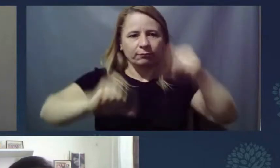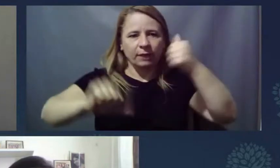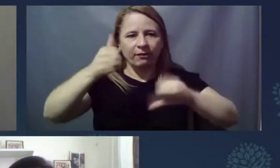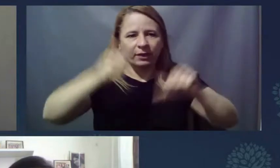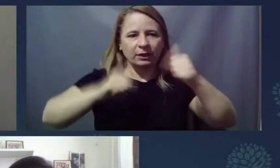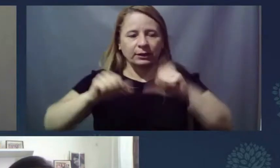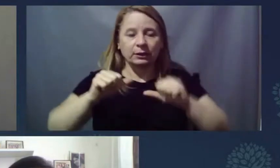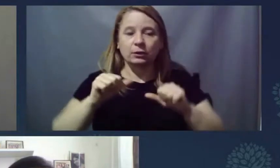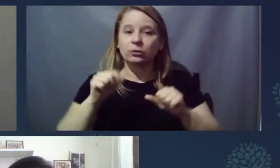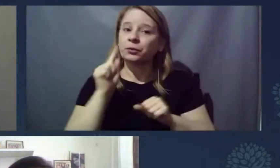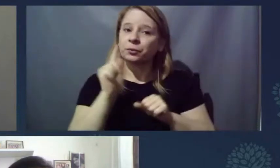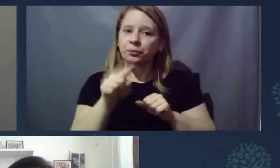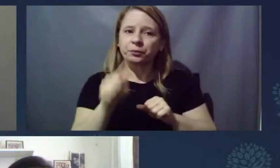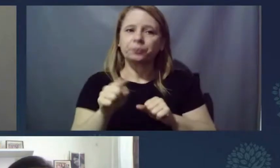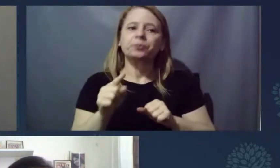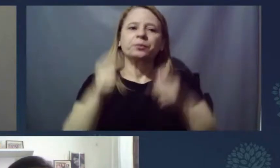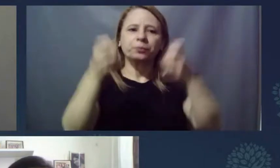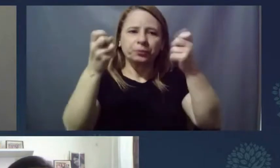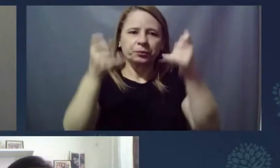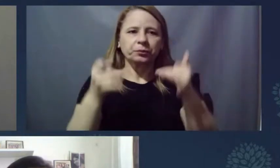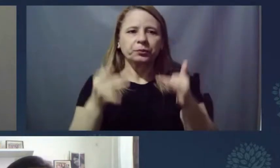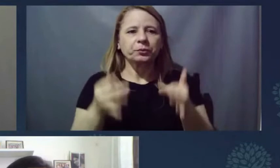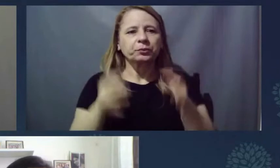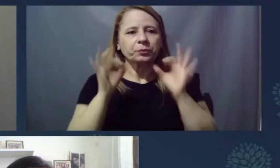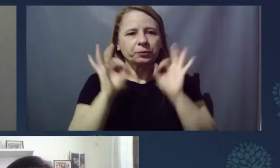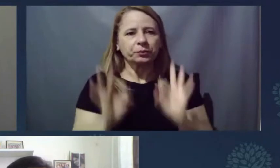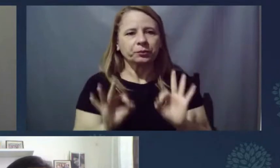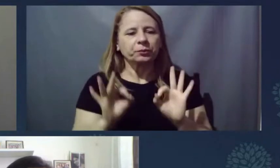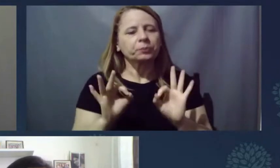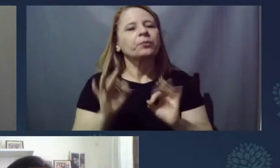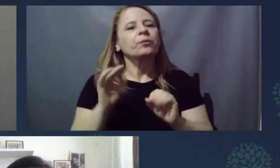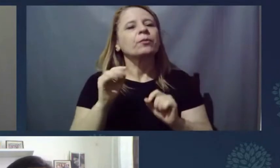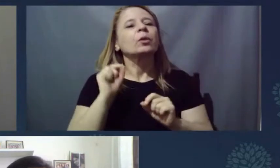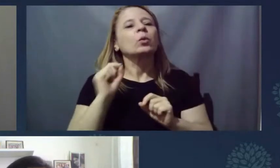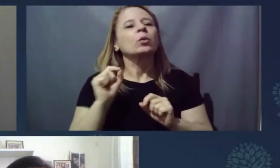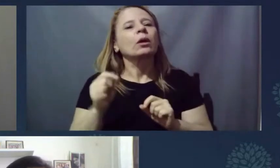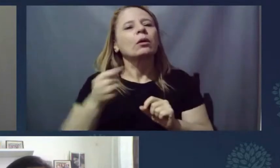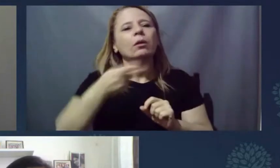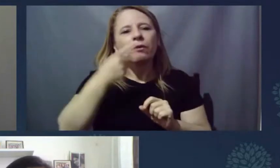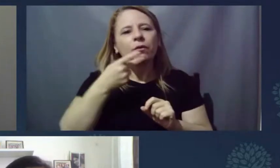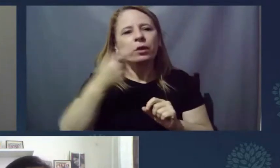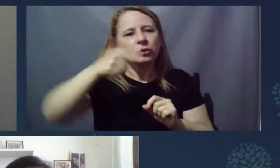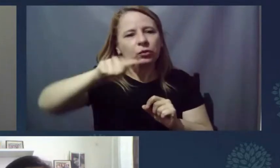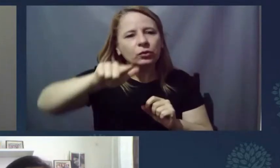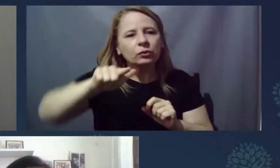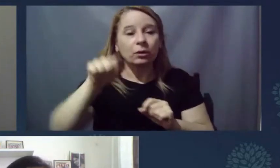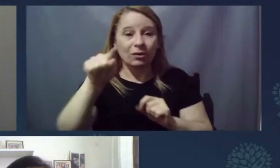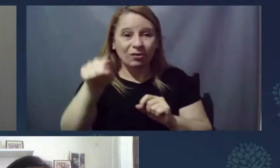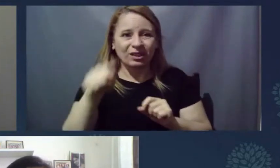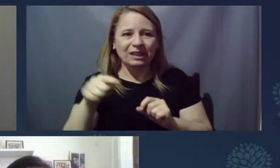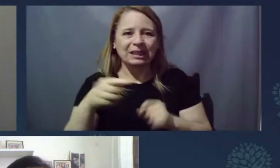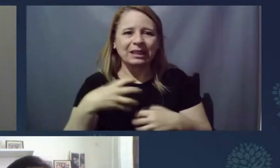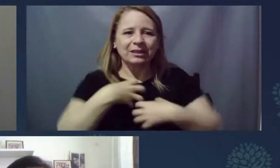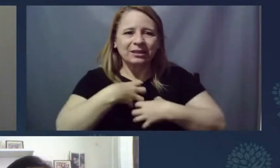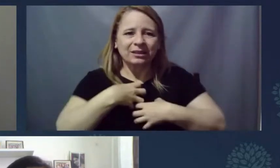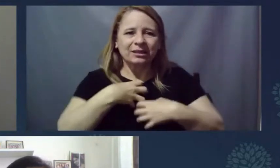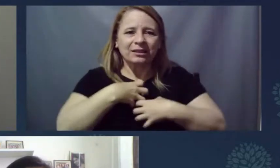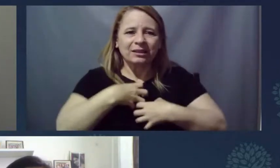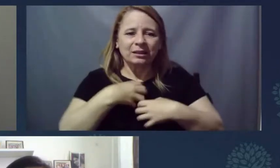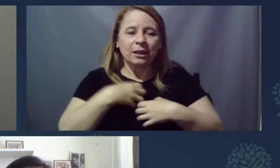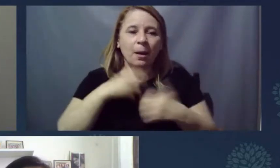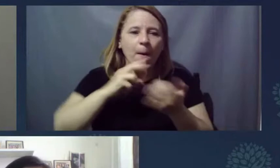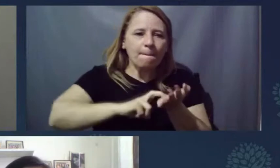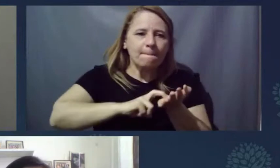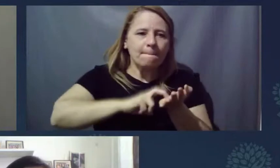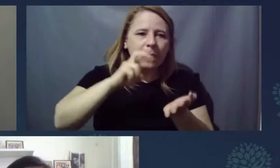trouxe aí um comentário que eu acho super bacana para a gente reforçar aqui, que é você está tendo esses sintomas um pouco mais pela manhã,